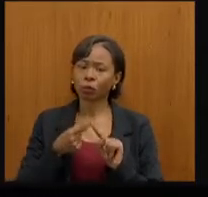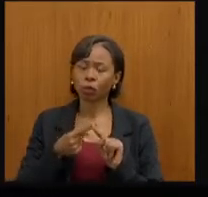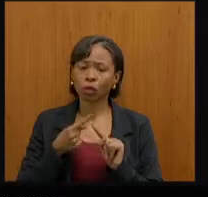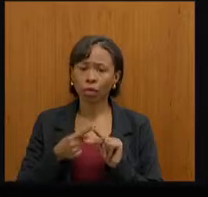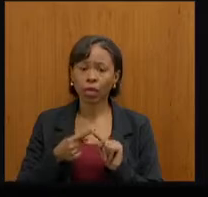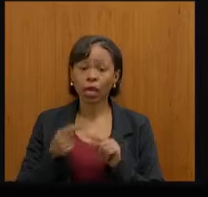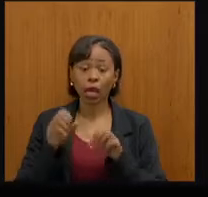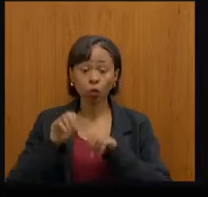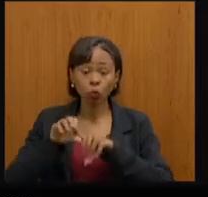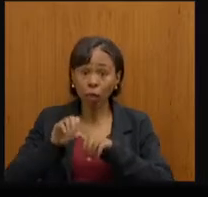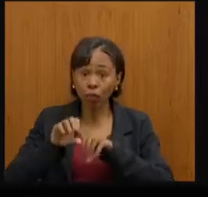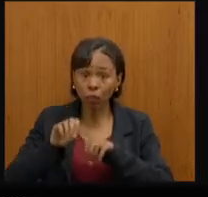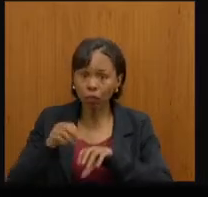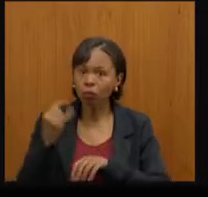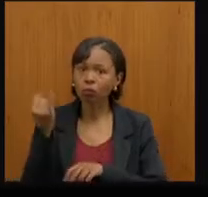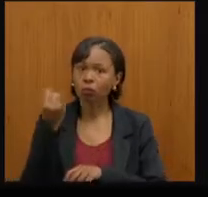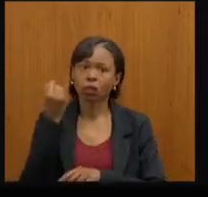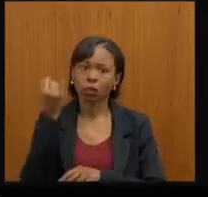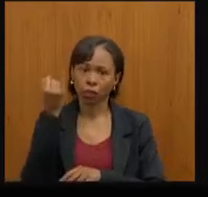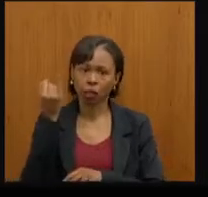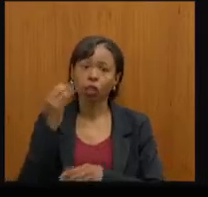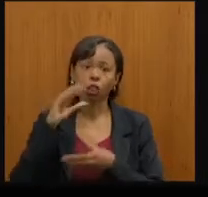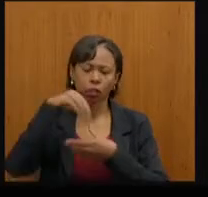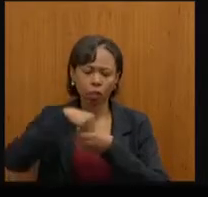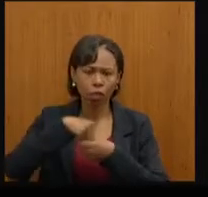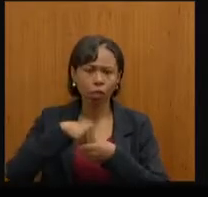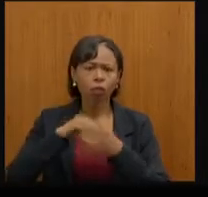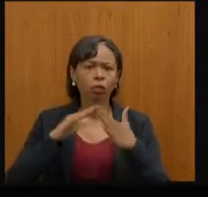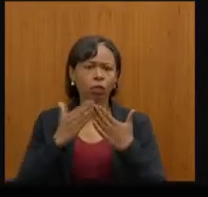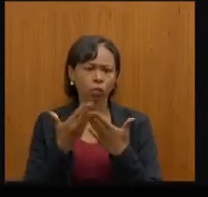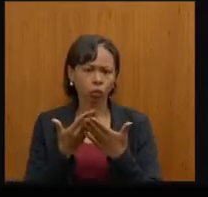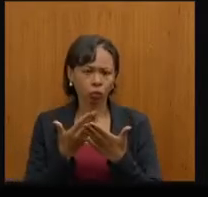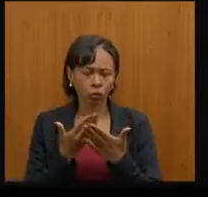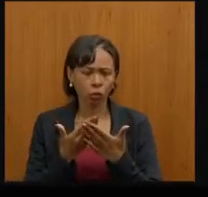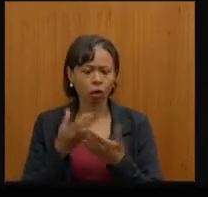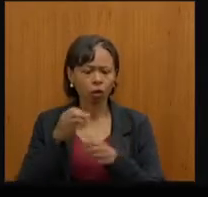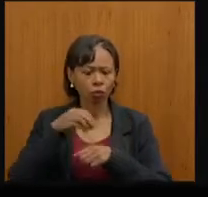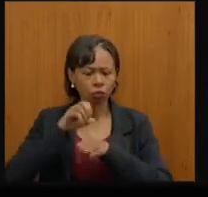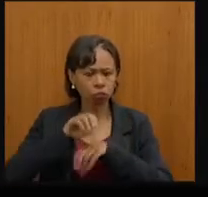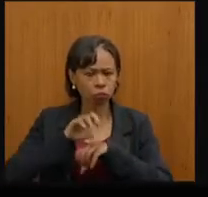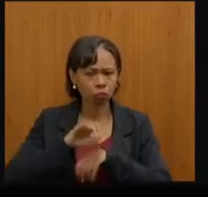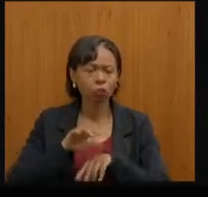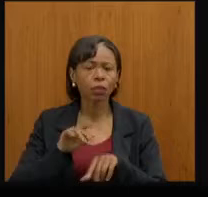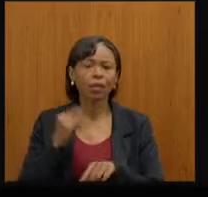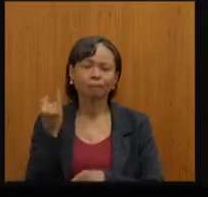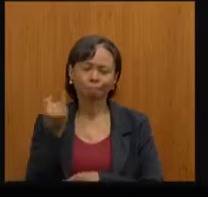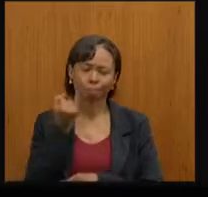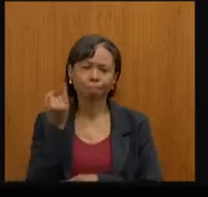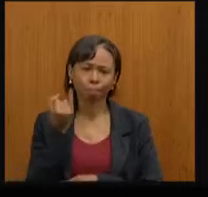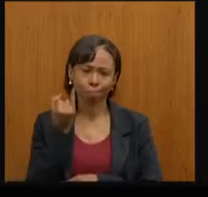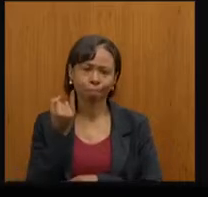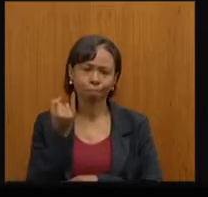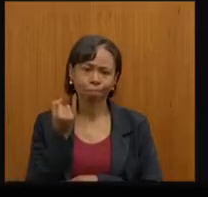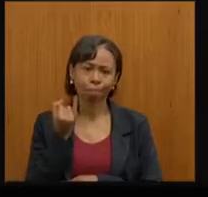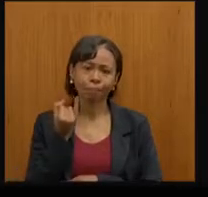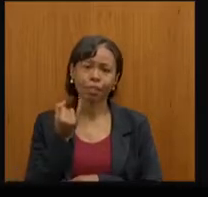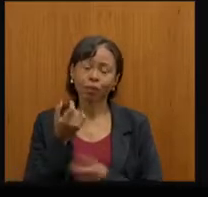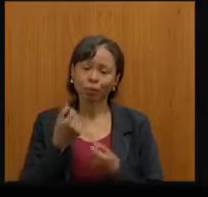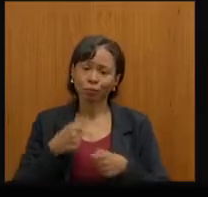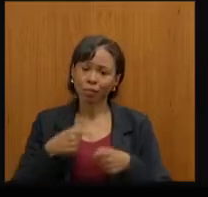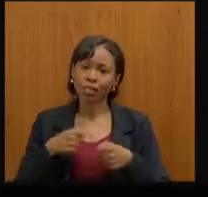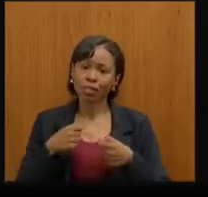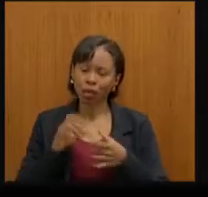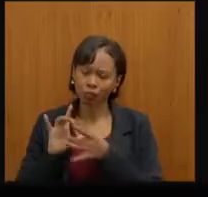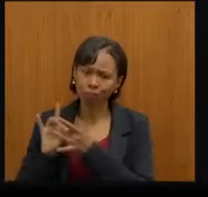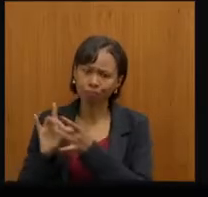de educação isso é muito pouco vai estar dentro das escolas amiga importante eu acho que esta deveria ser uma grande rede